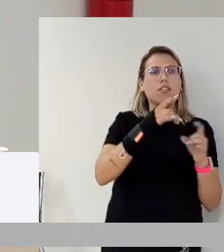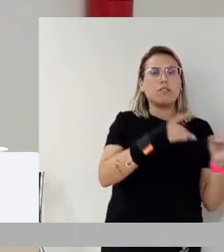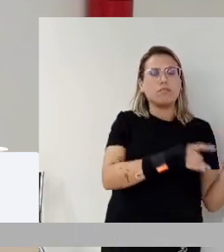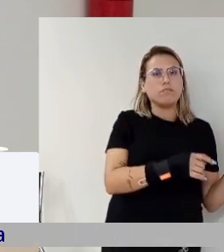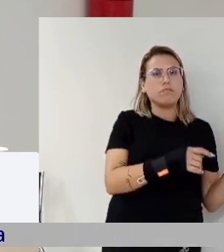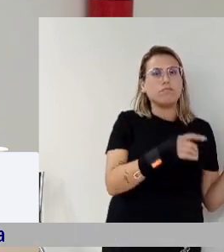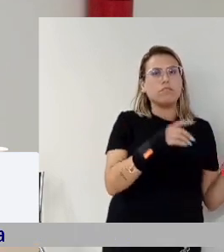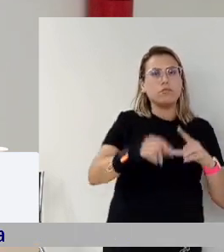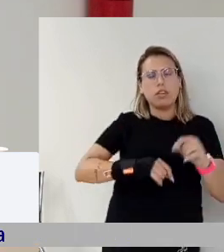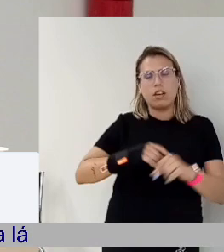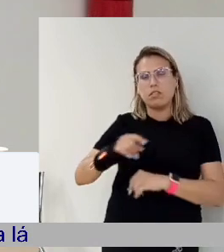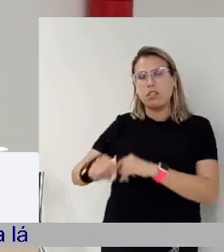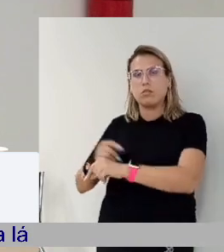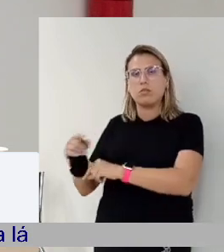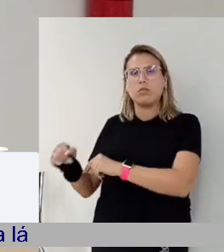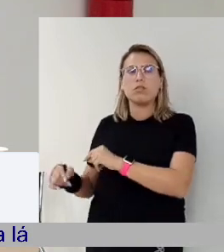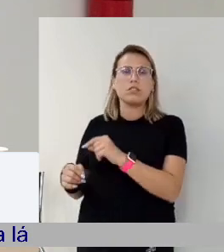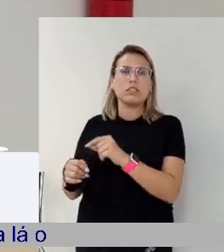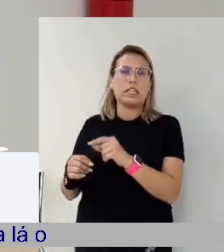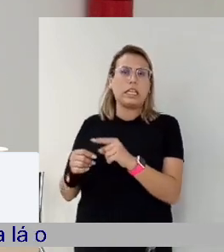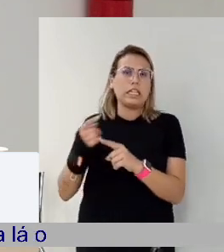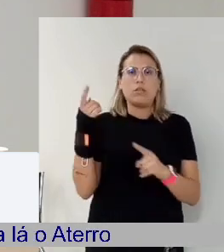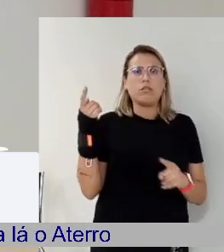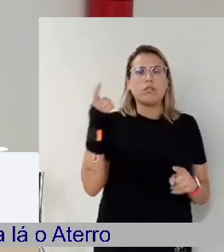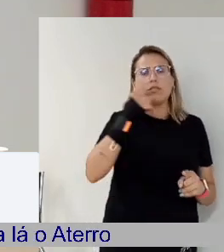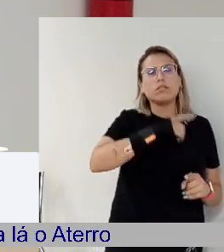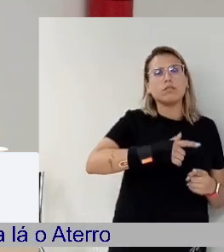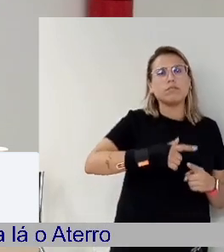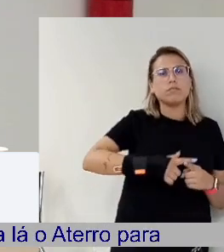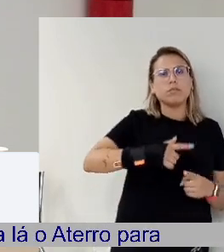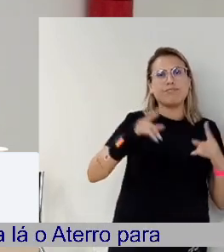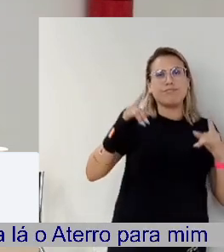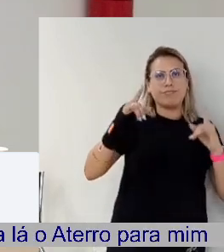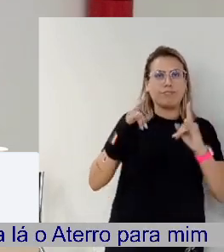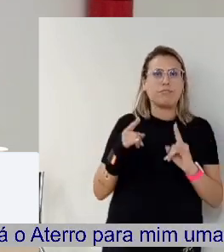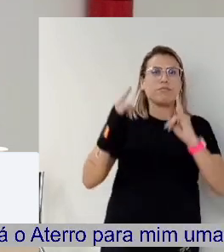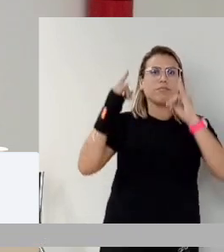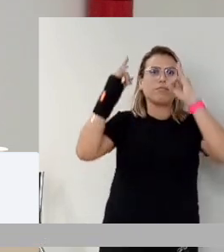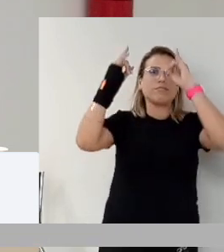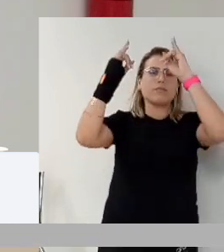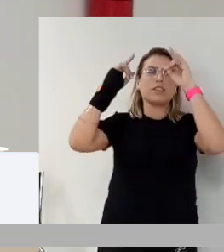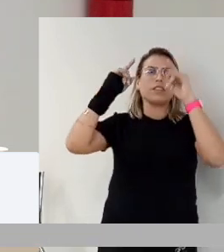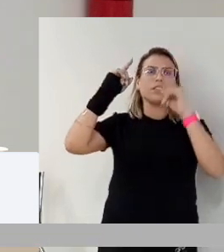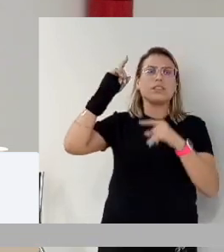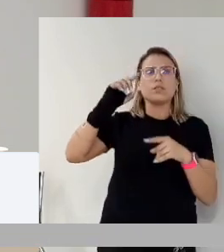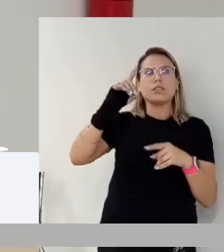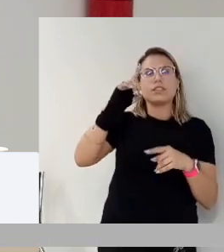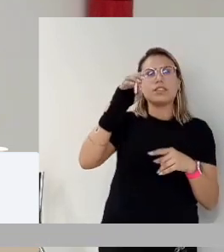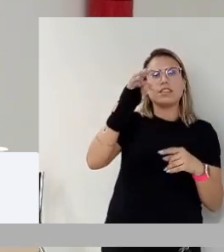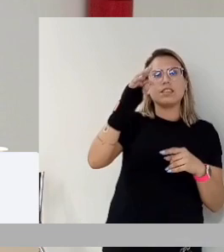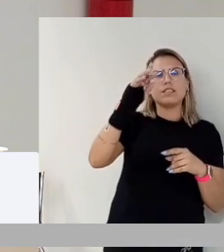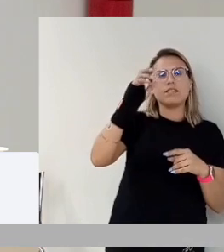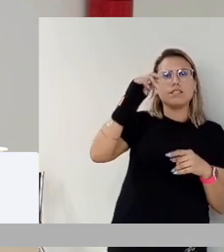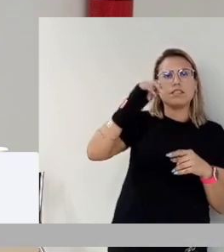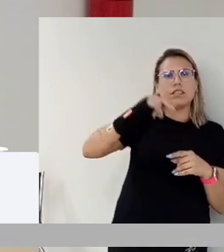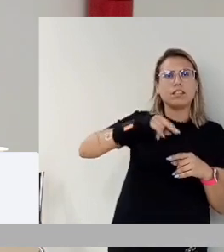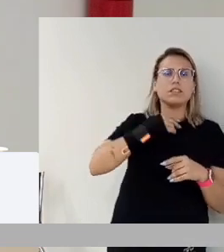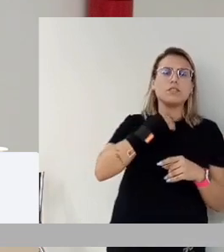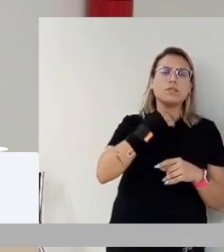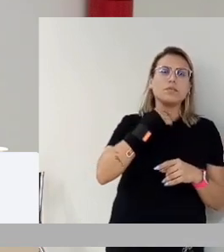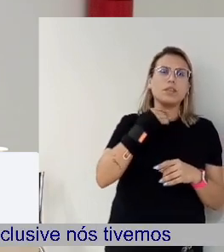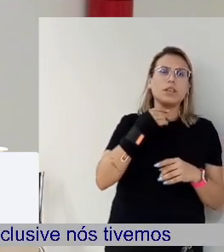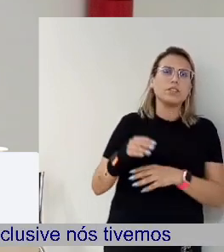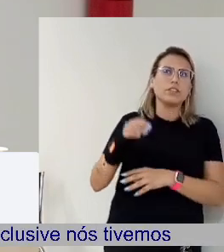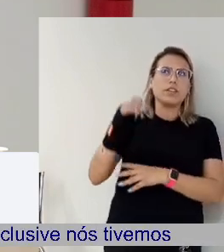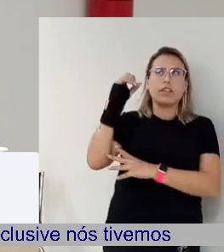e a gente não conseguiu ainda porque o prédio lá é é do Detran e a gente não pode colocar energia e